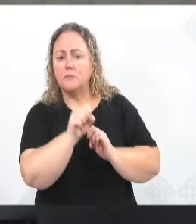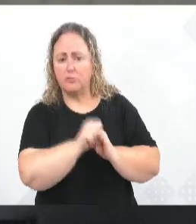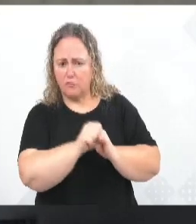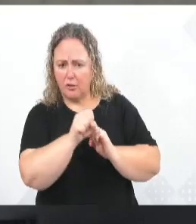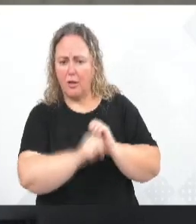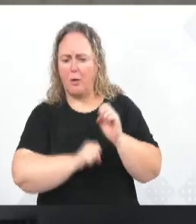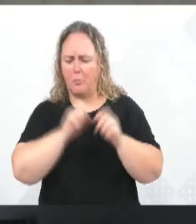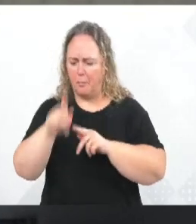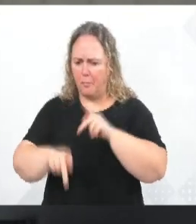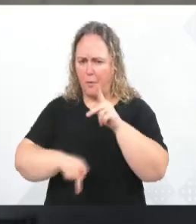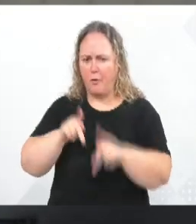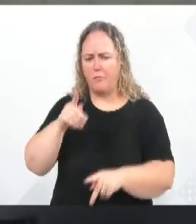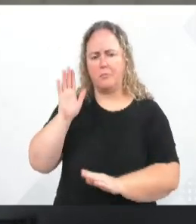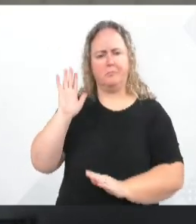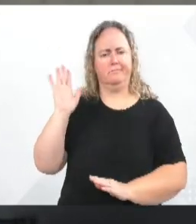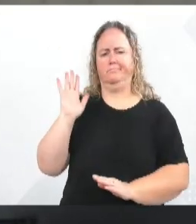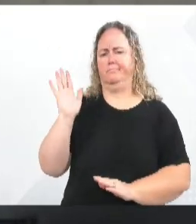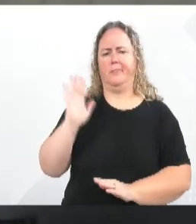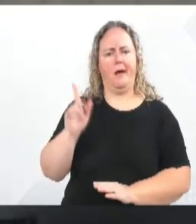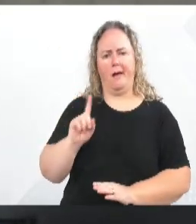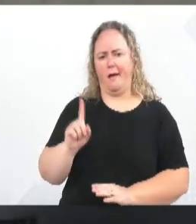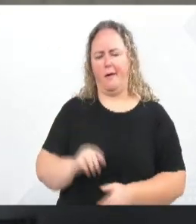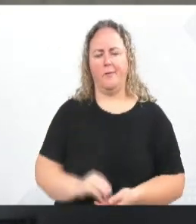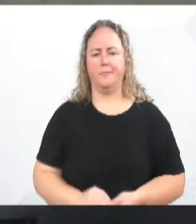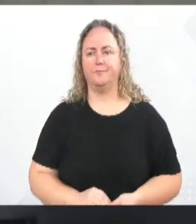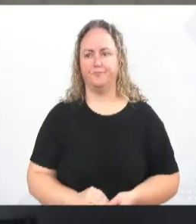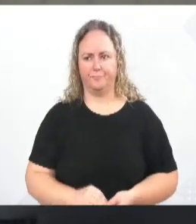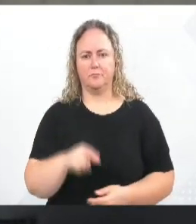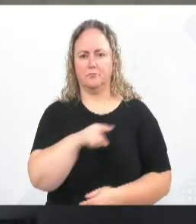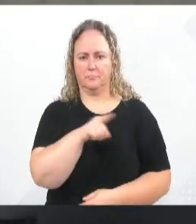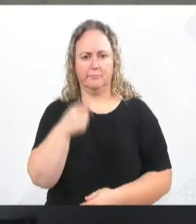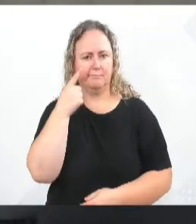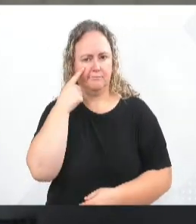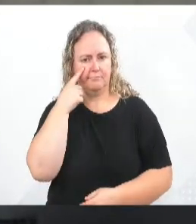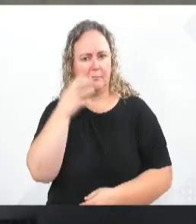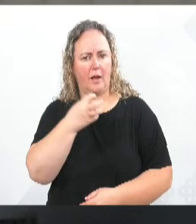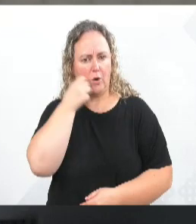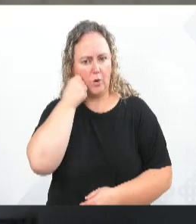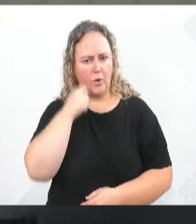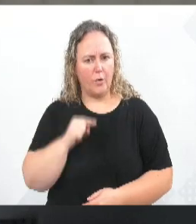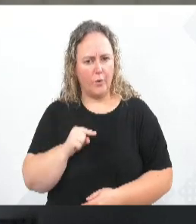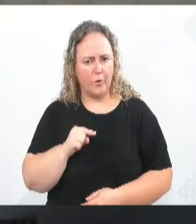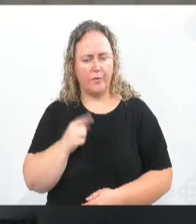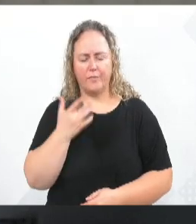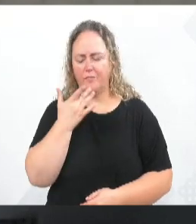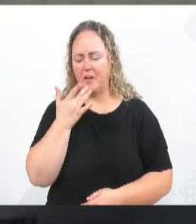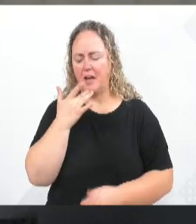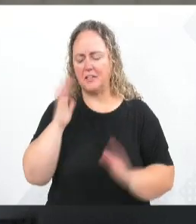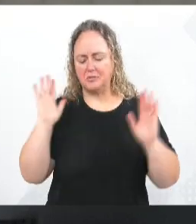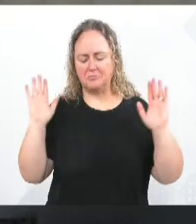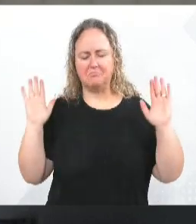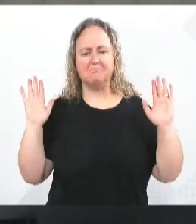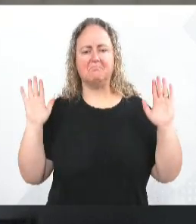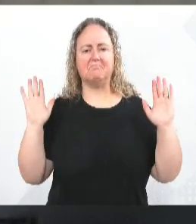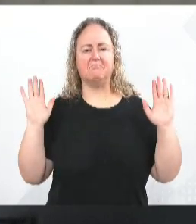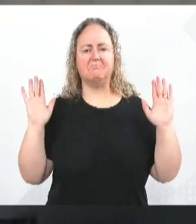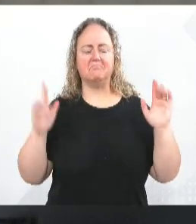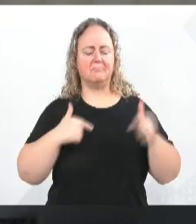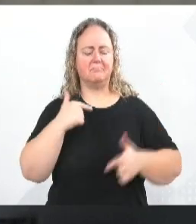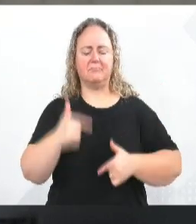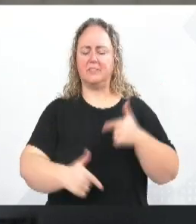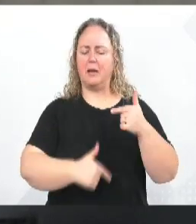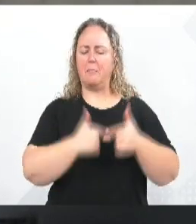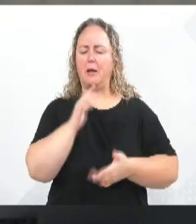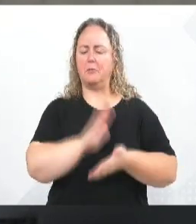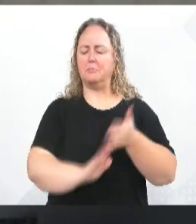empresa. E a gente já mostrou aqui, e eu já mostrei aqui, a rentabilidade que essa empresa tem. Fica fácil, né? Você não cumpre o seu trabalho com